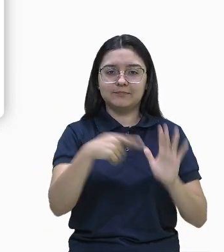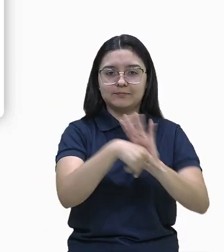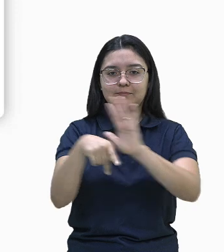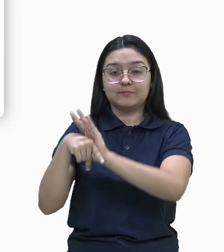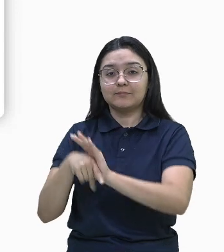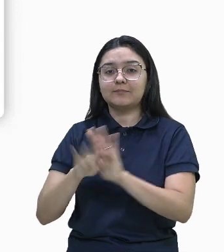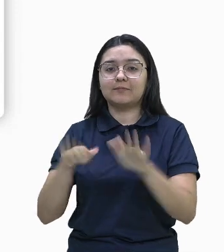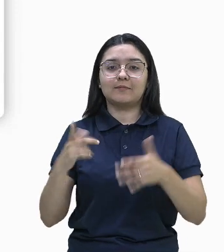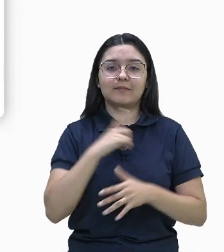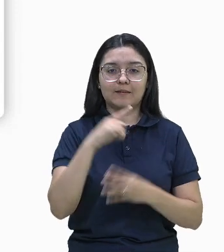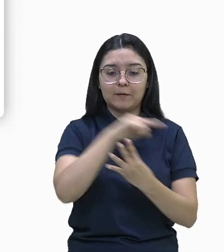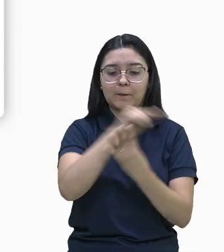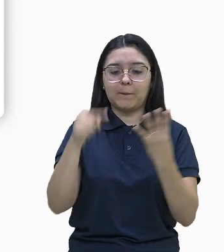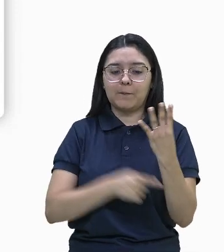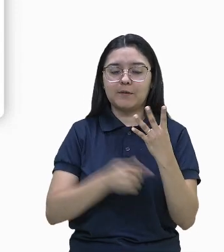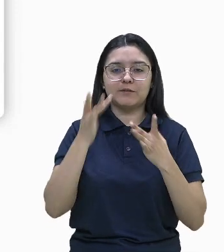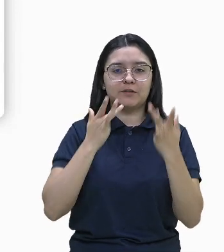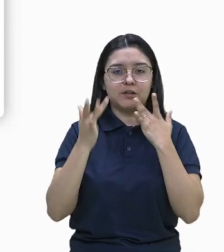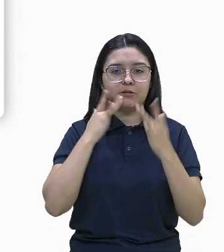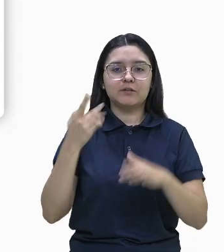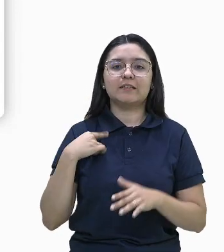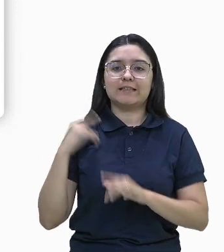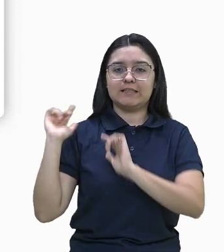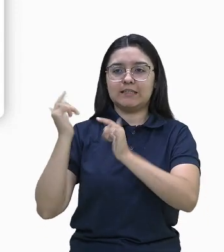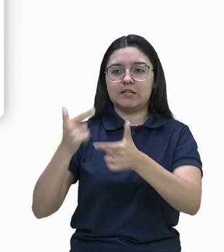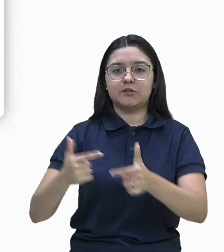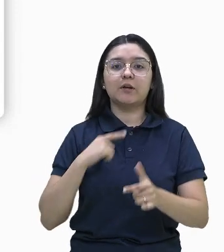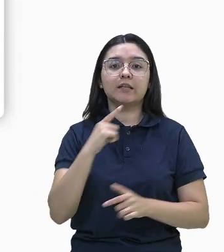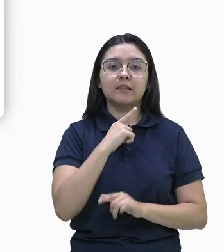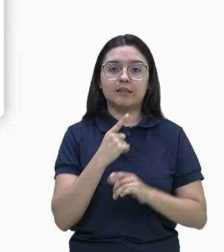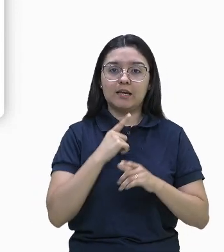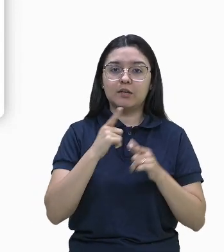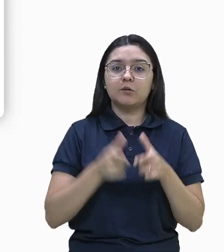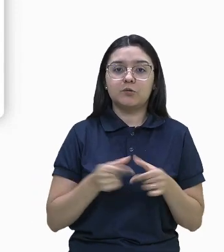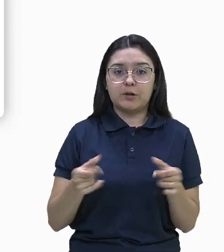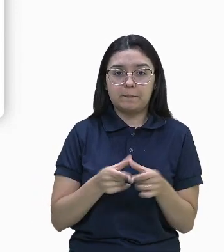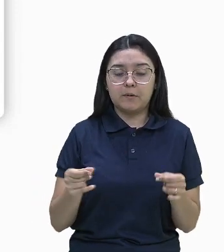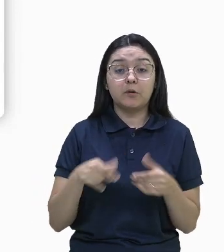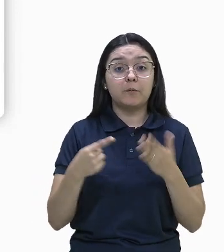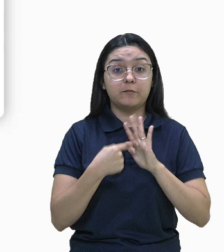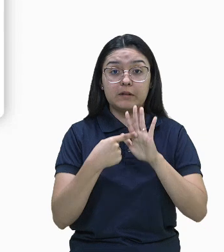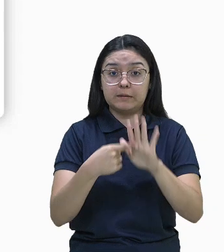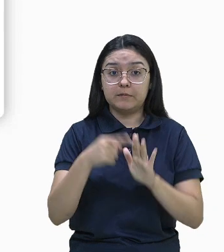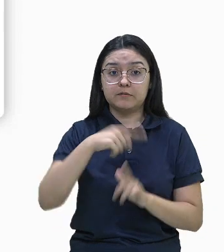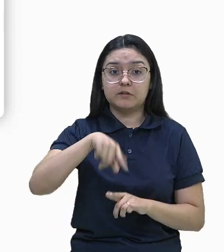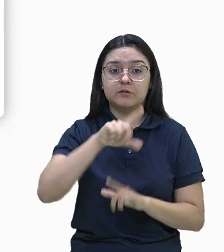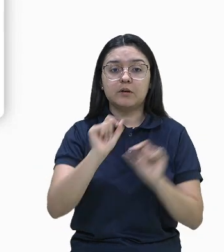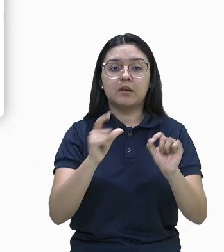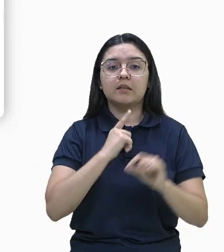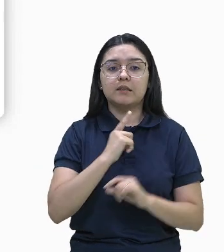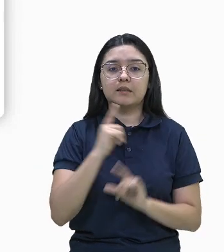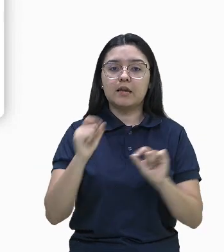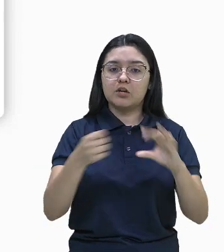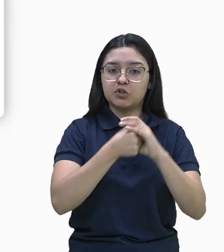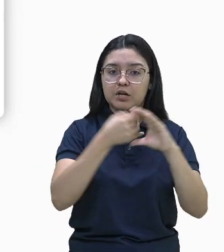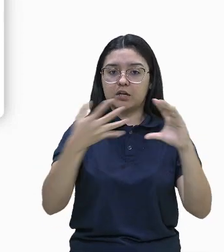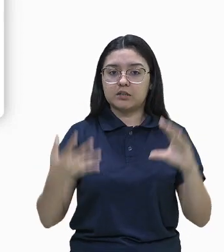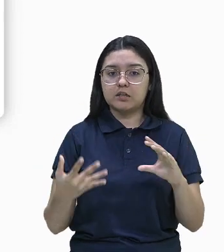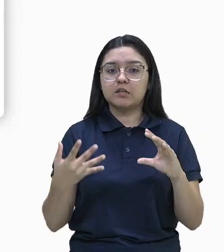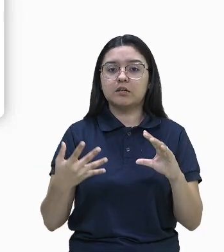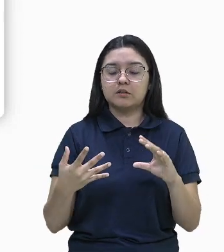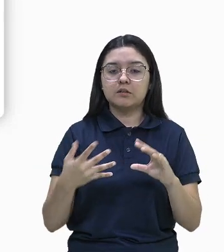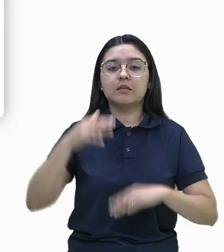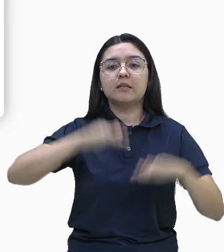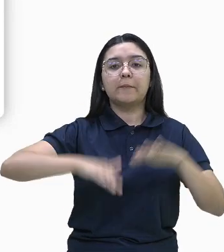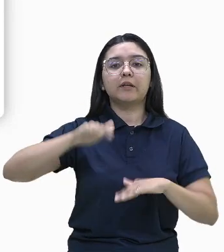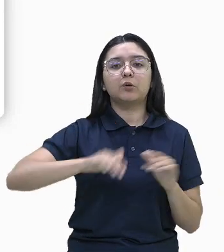de teatros tradicionais ainda apresentados no Japão. Como eu falei para vocês, tem as suas características, dependendo